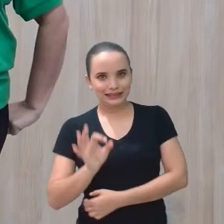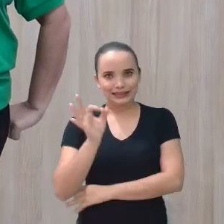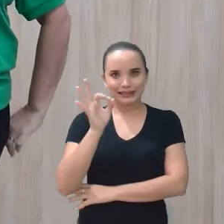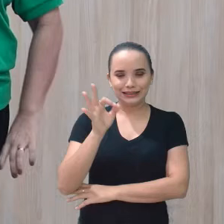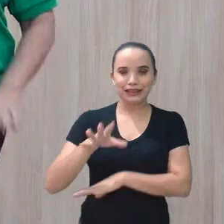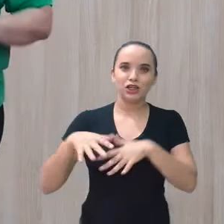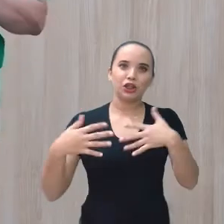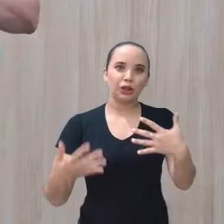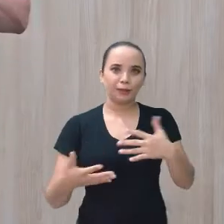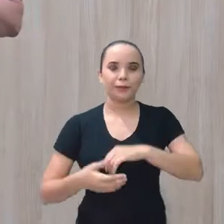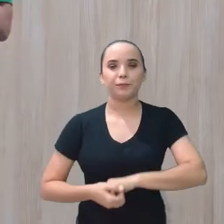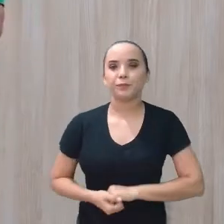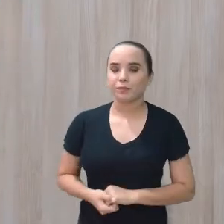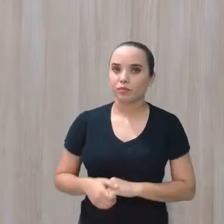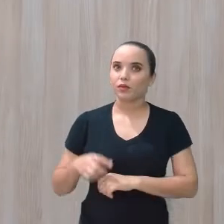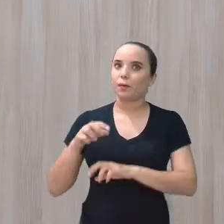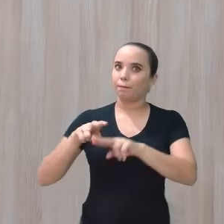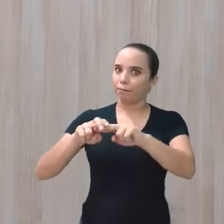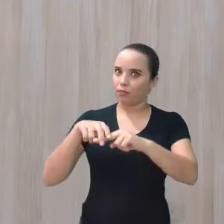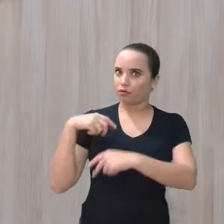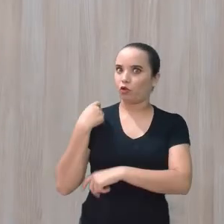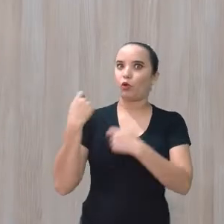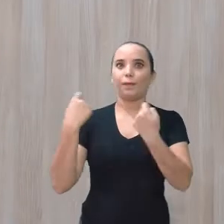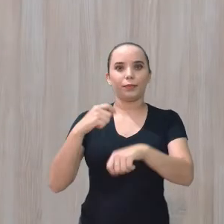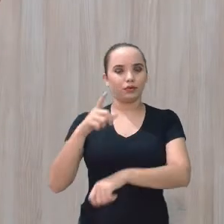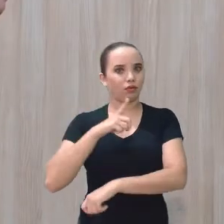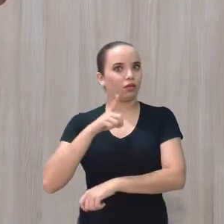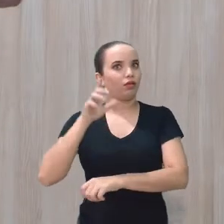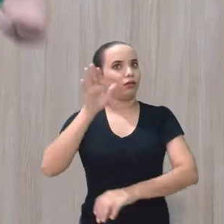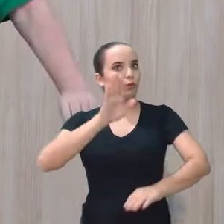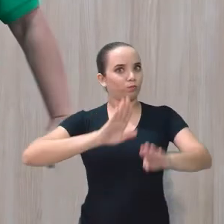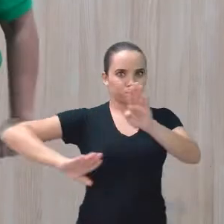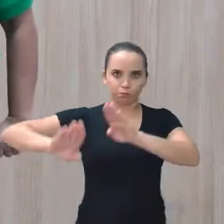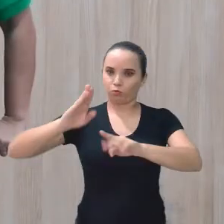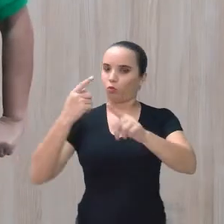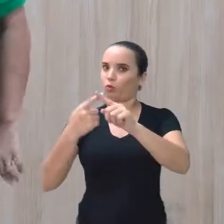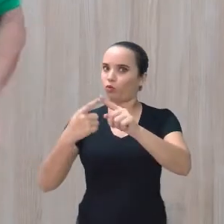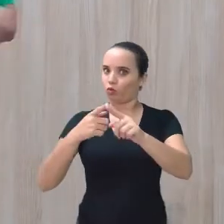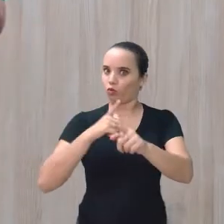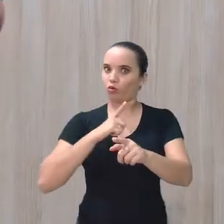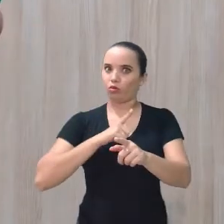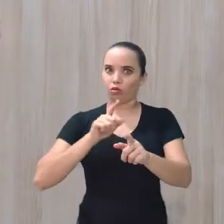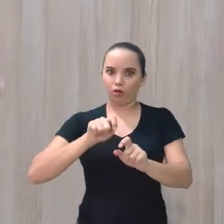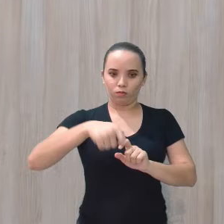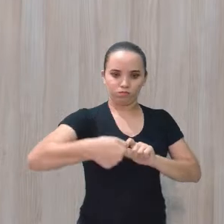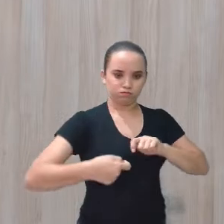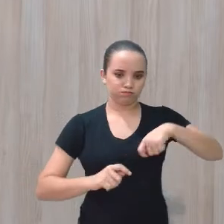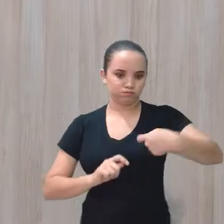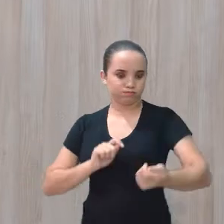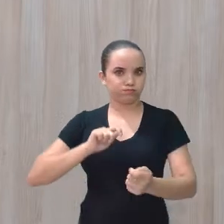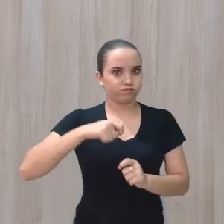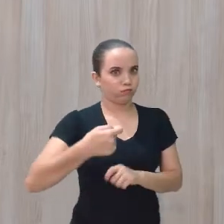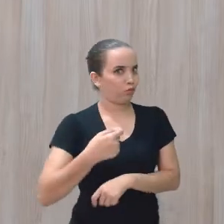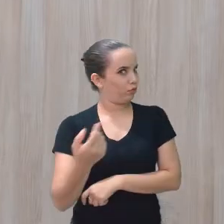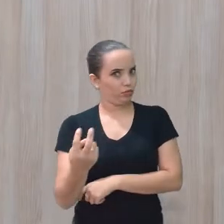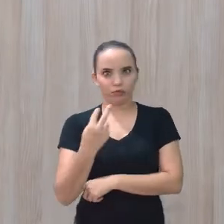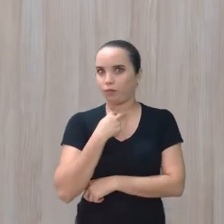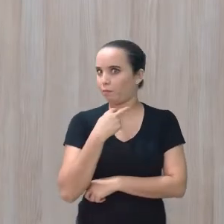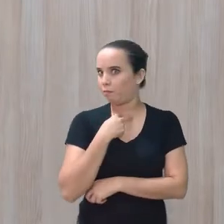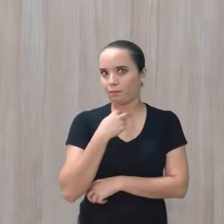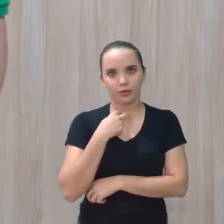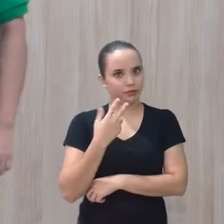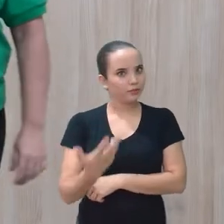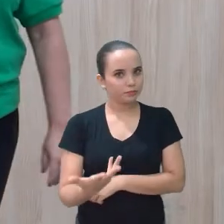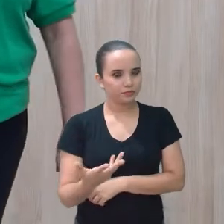E aí nós temos que ter muito cuidado, porque tem palavras que nós não devemos falar. Fica para outra aula, é só uma dica.